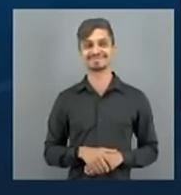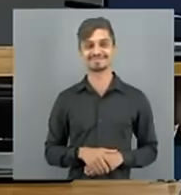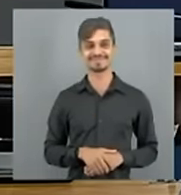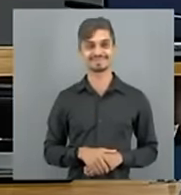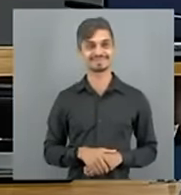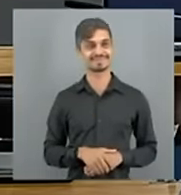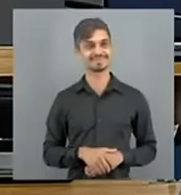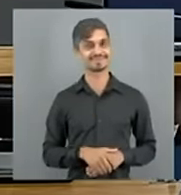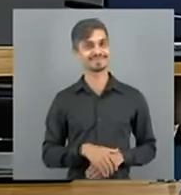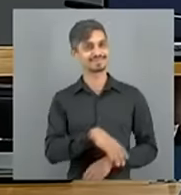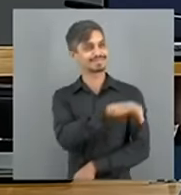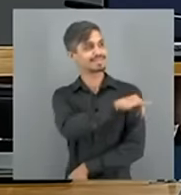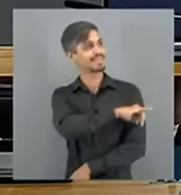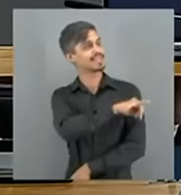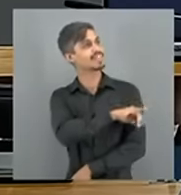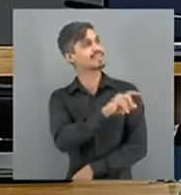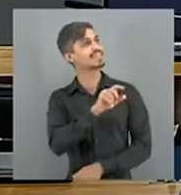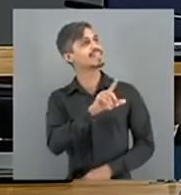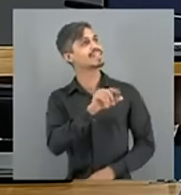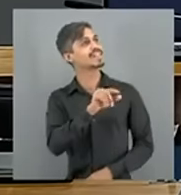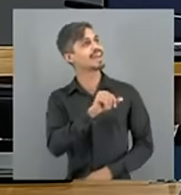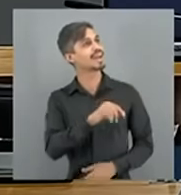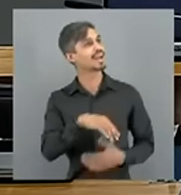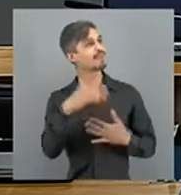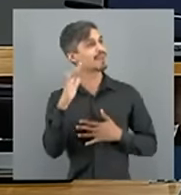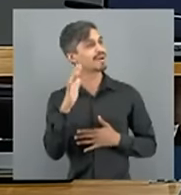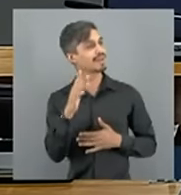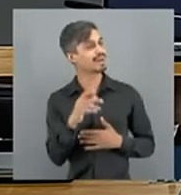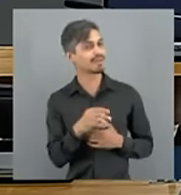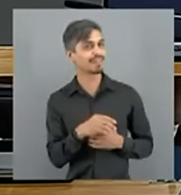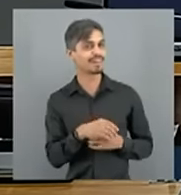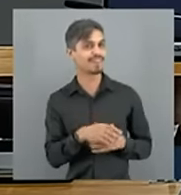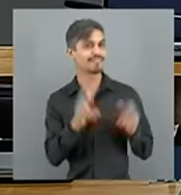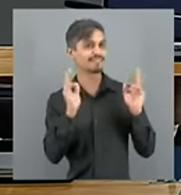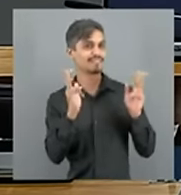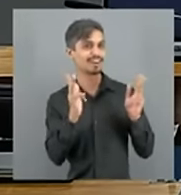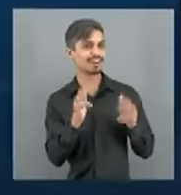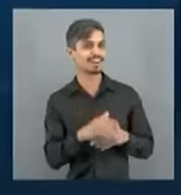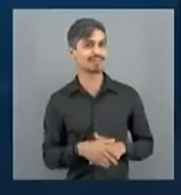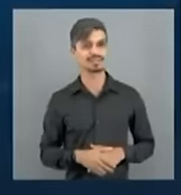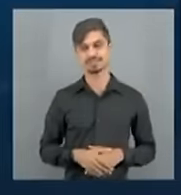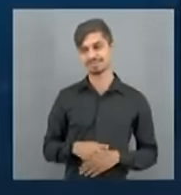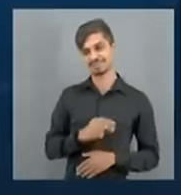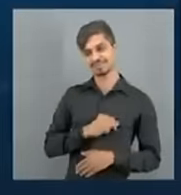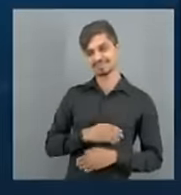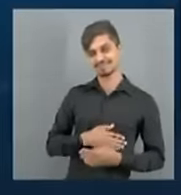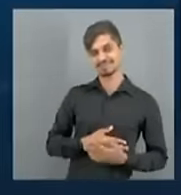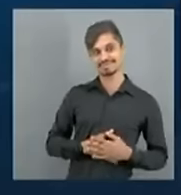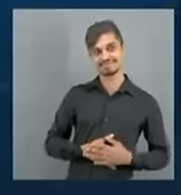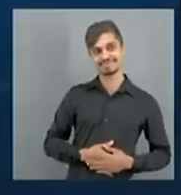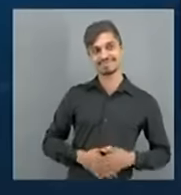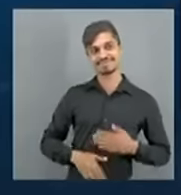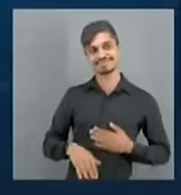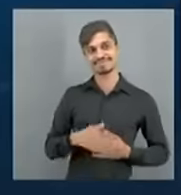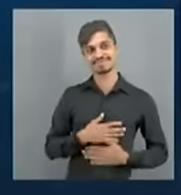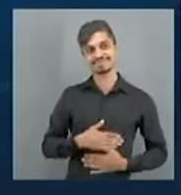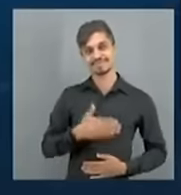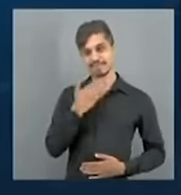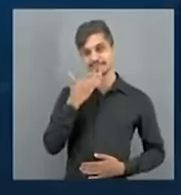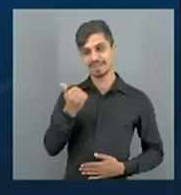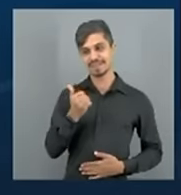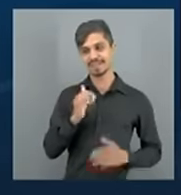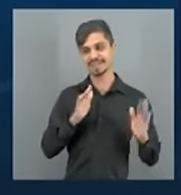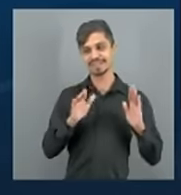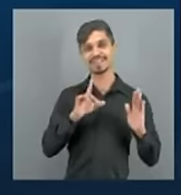No Rio foi uma farra, Oi? Então? No Rio foi uma farra de rebaixamento? É? Nossa, Deus. O melhor campeonato da minha vida é